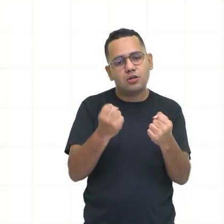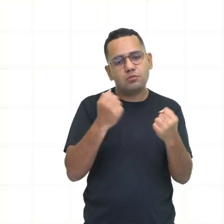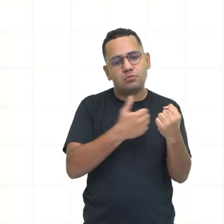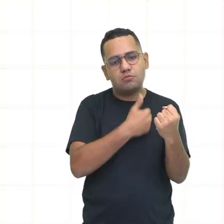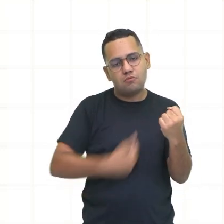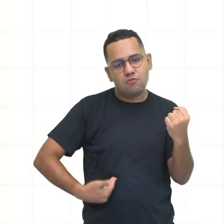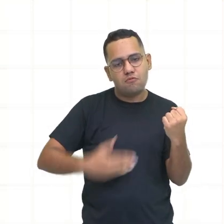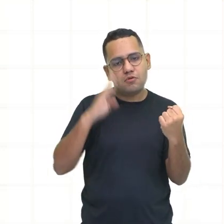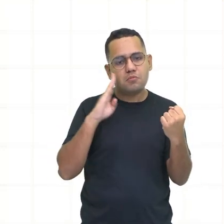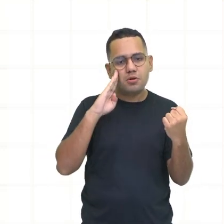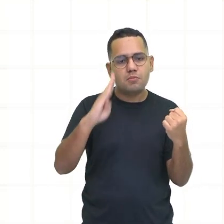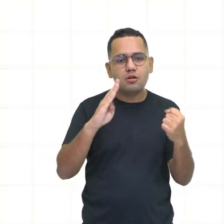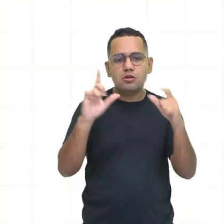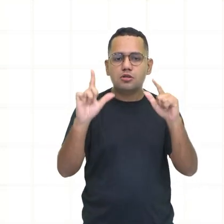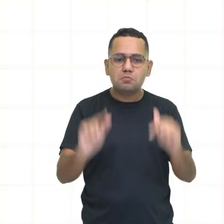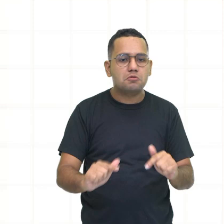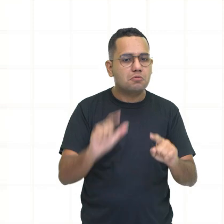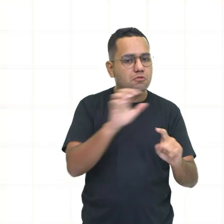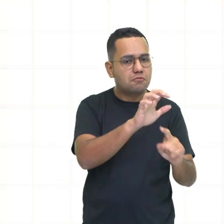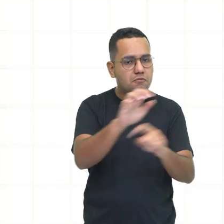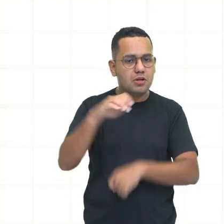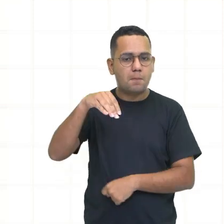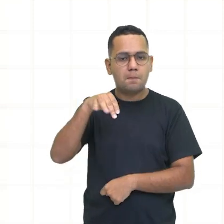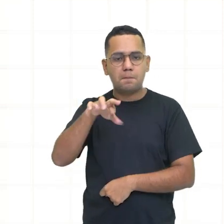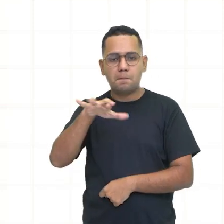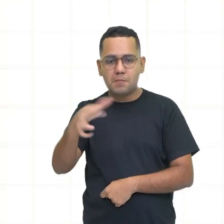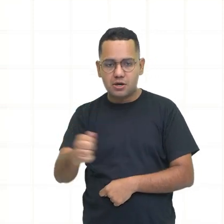Marinha, estabelecimento de um regime